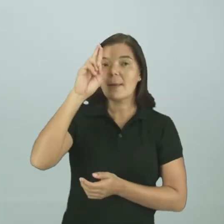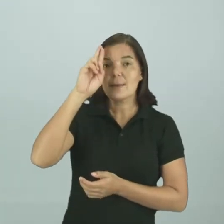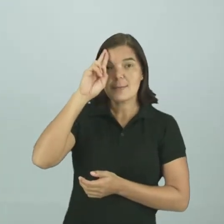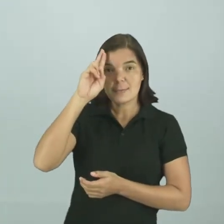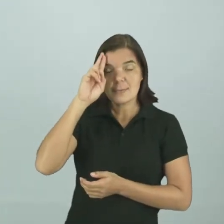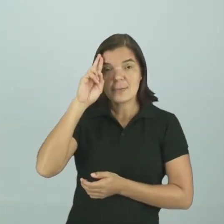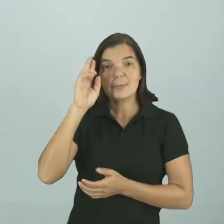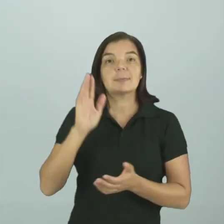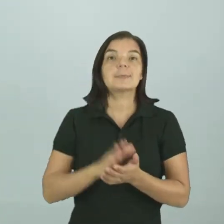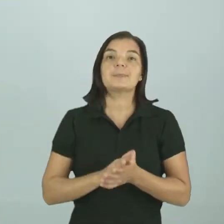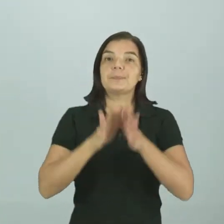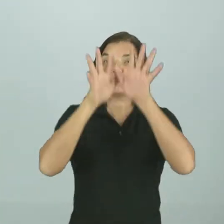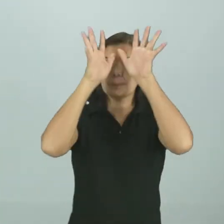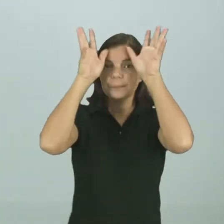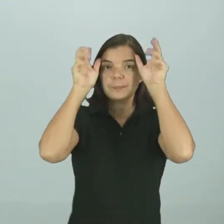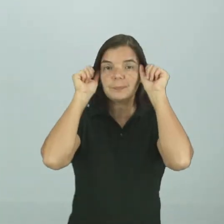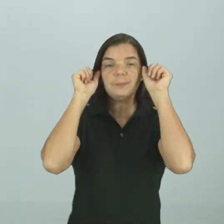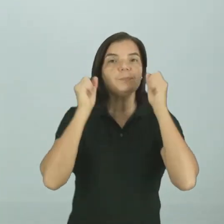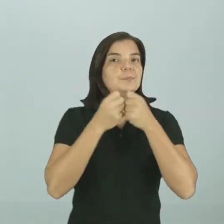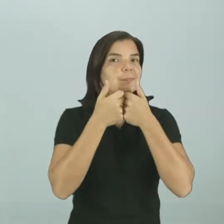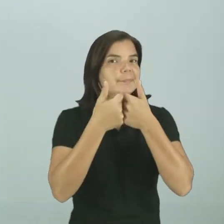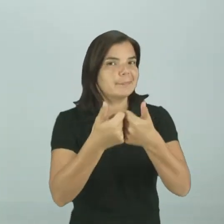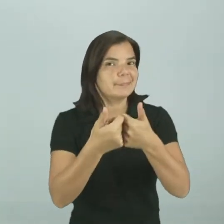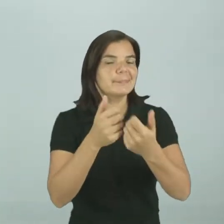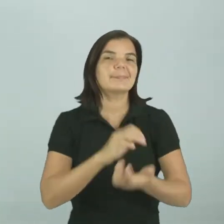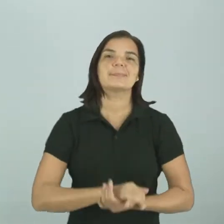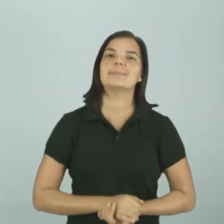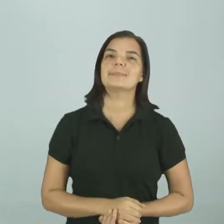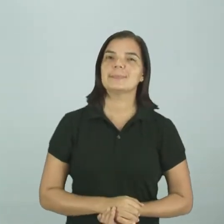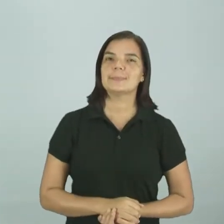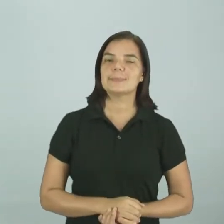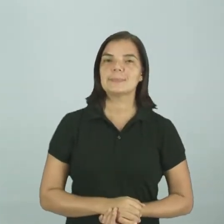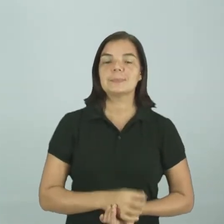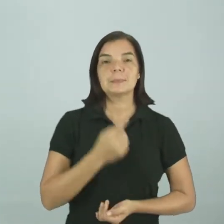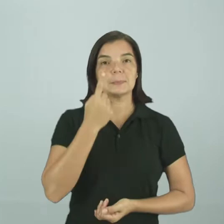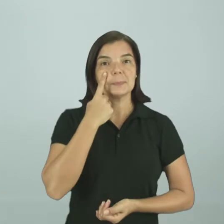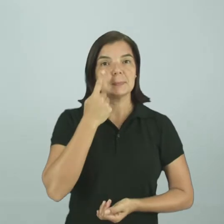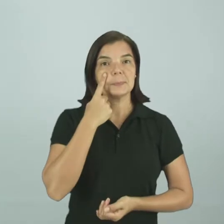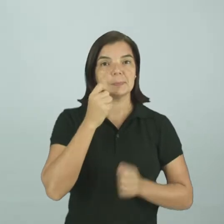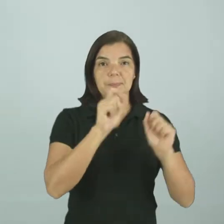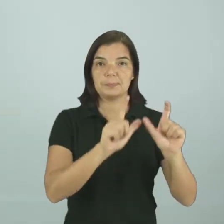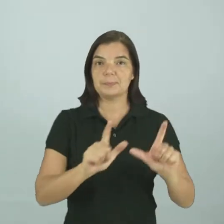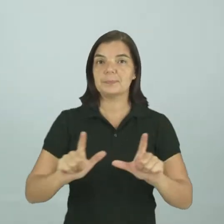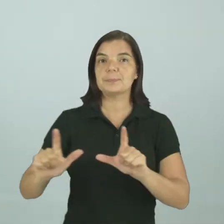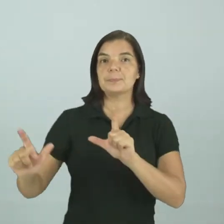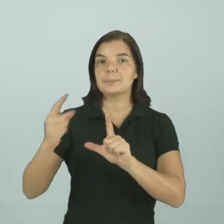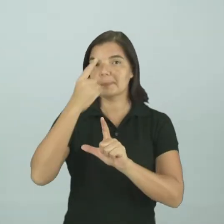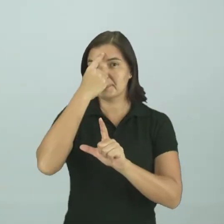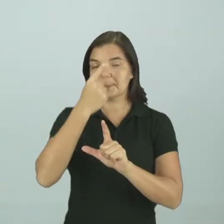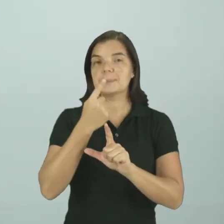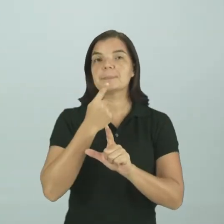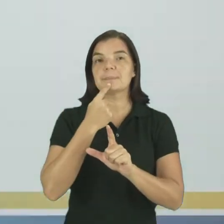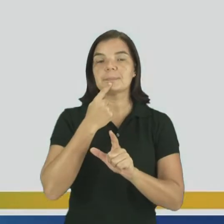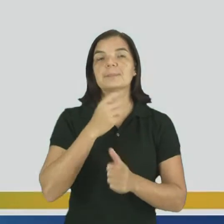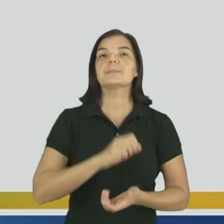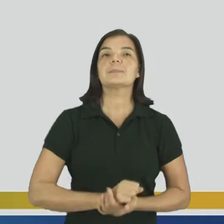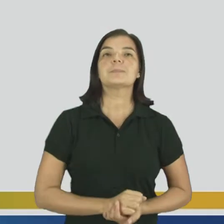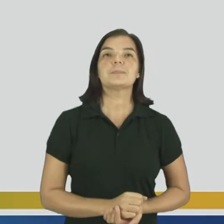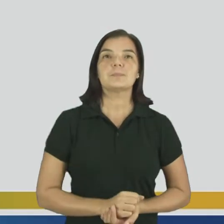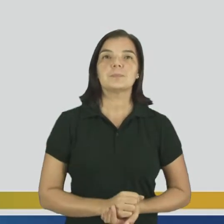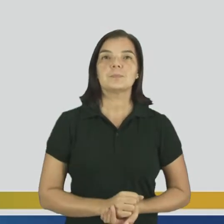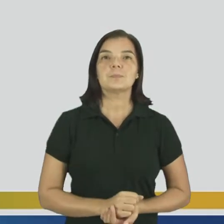aqui do nosso Acre. Tudo bem? Observa aí comigo nas imagens, ó, na sua telinha